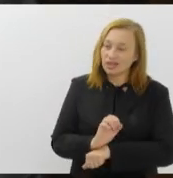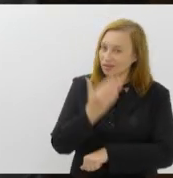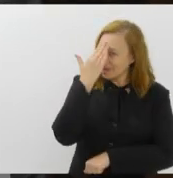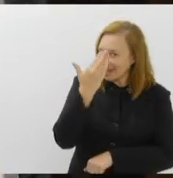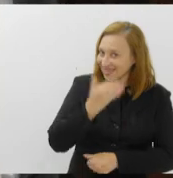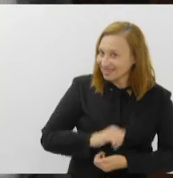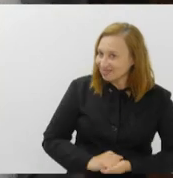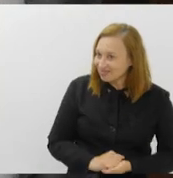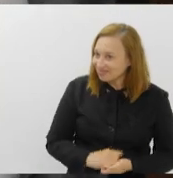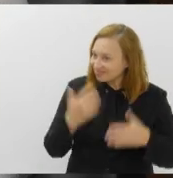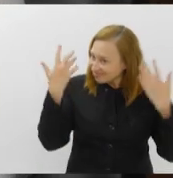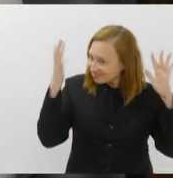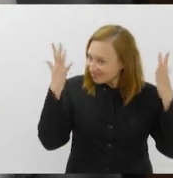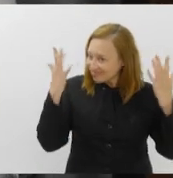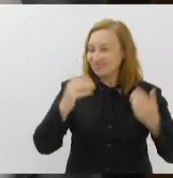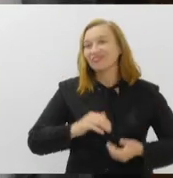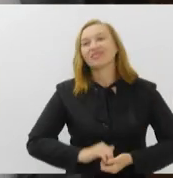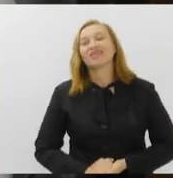obrigada.